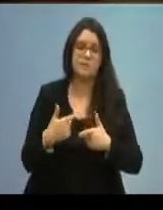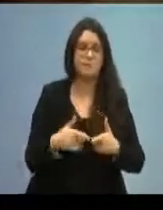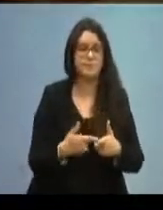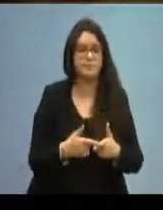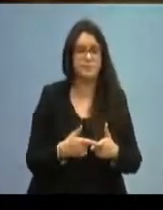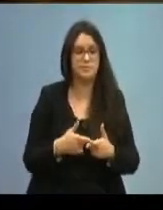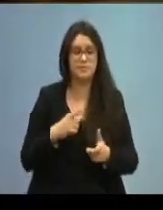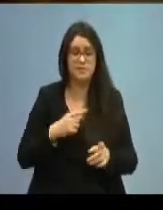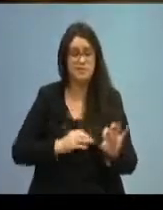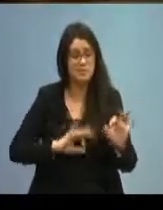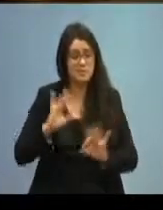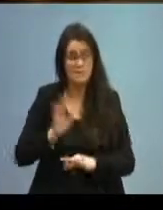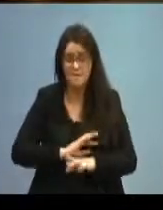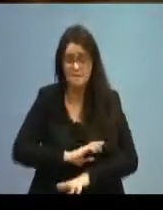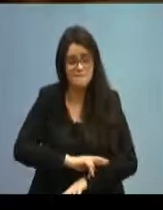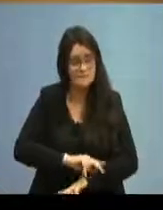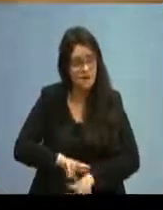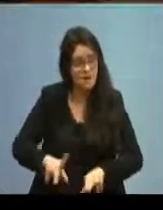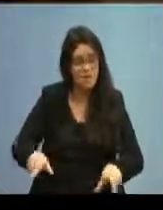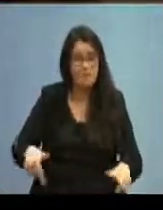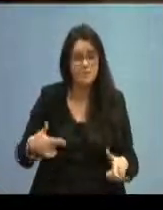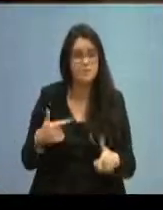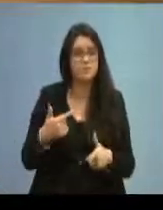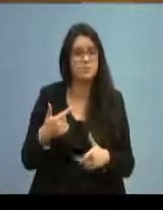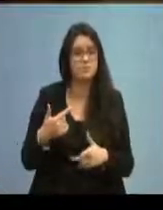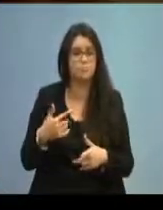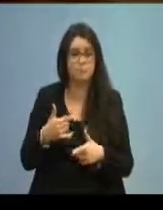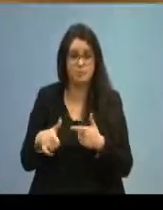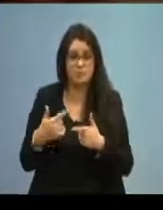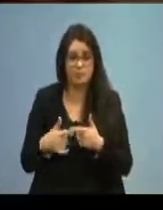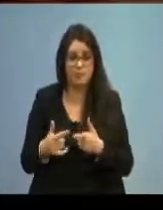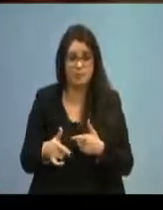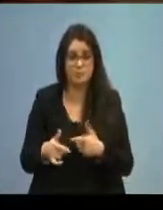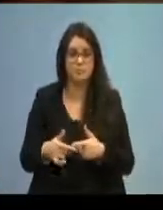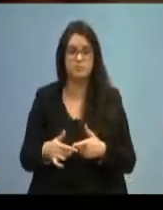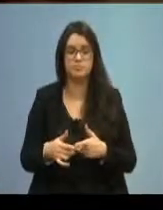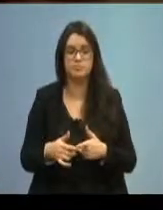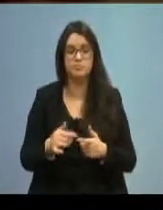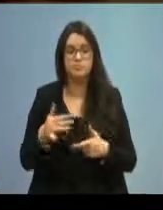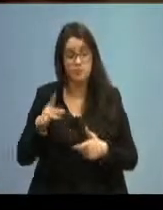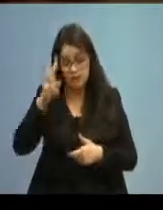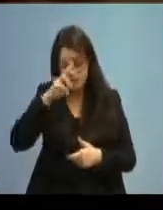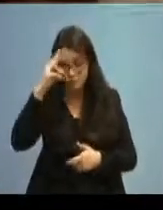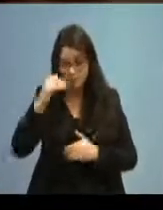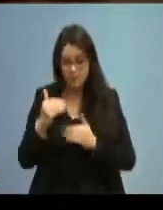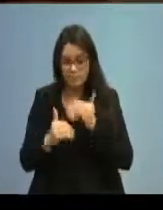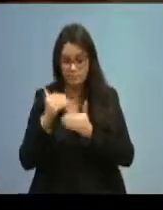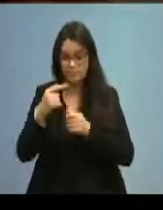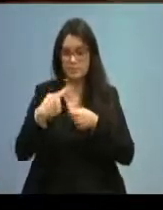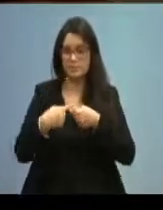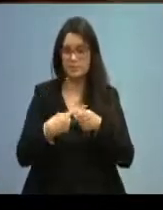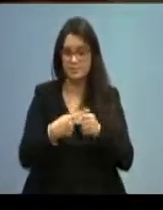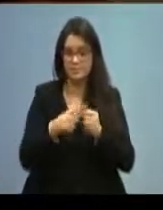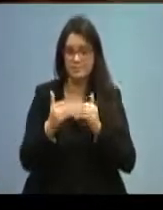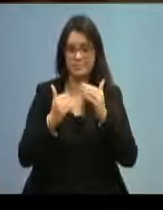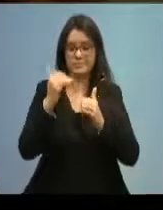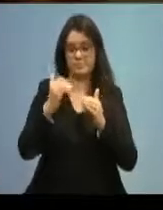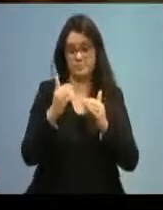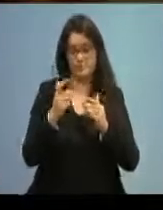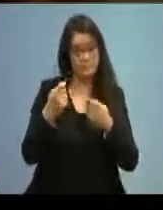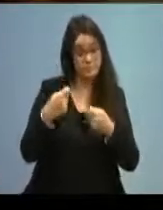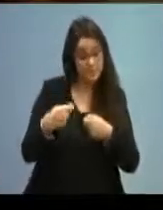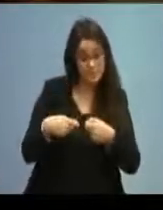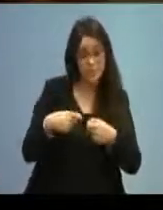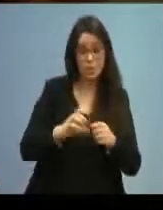de conflitos que nós, historicamente, geramos na ocupação da cidade. Tem que ter muita coragem, tem que ter muito desprendimento,